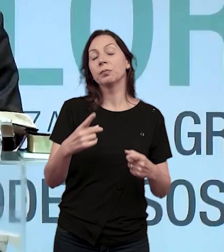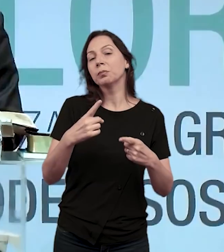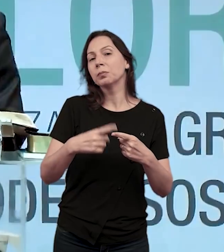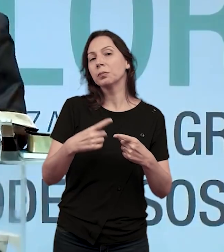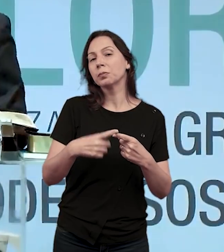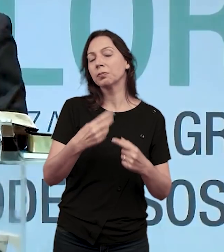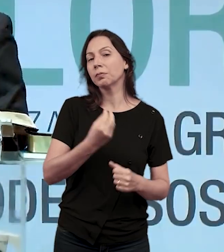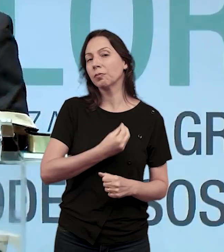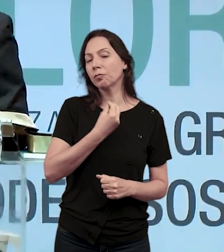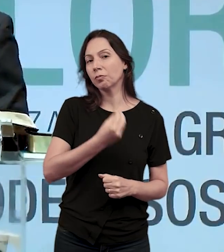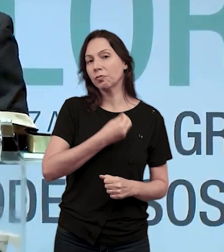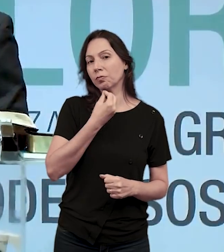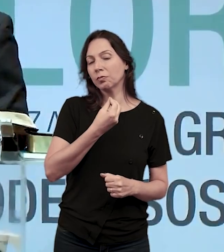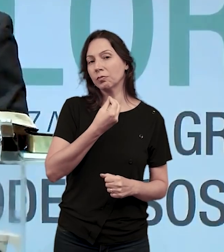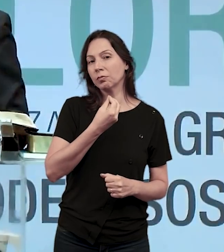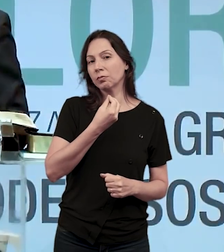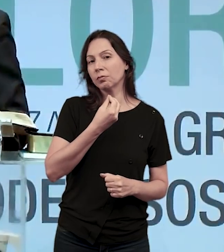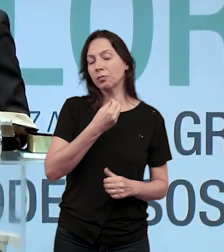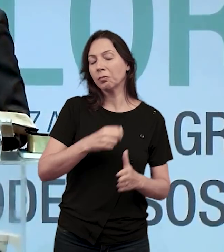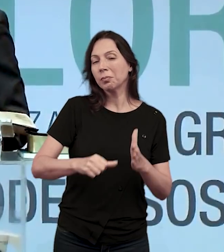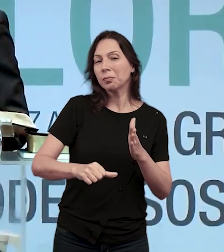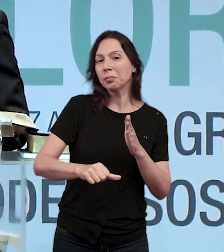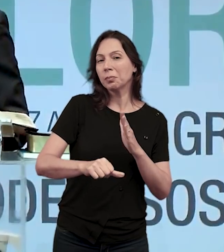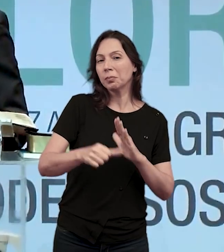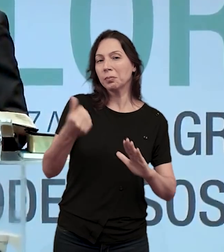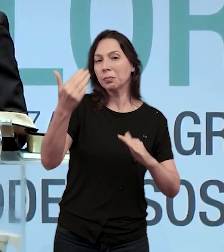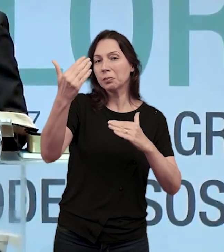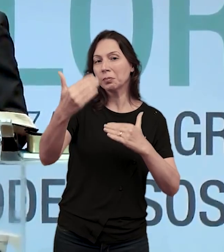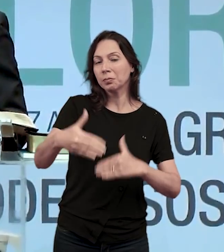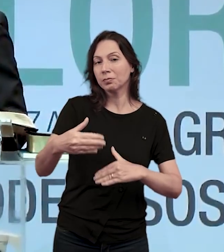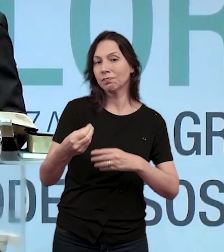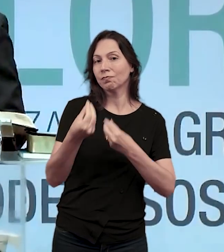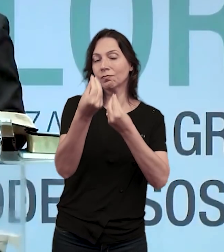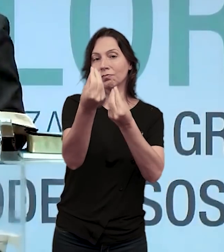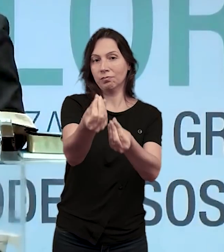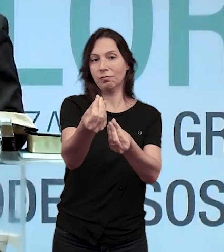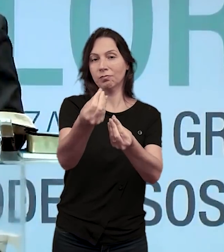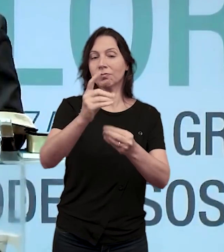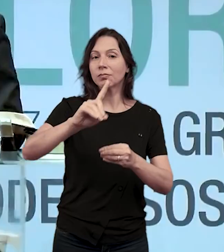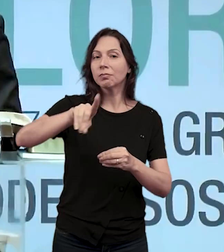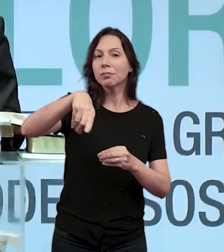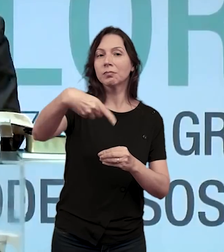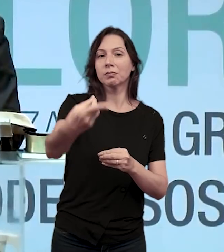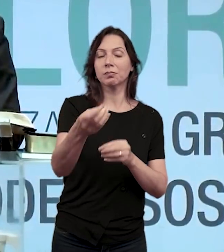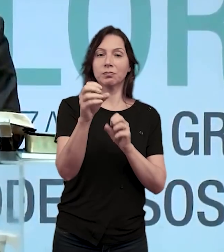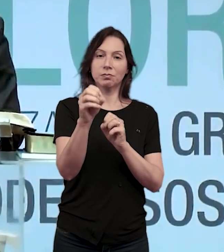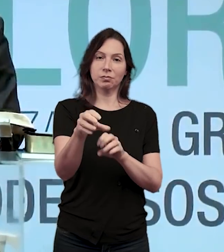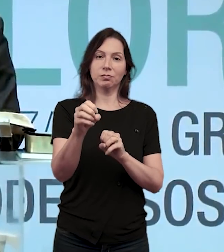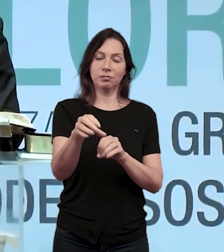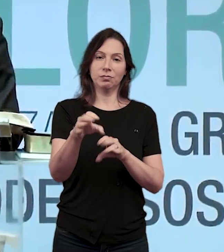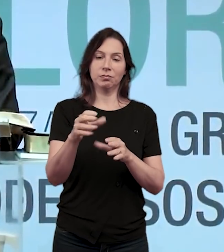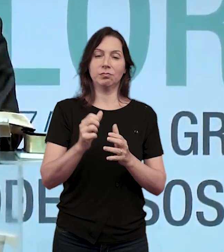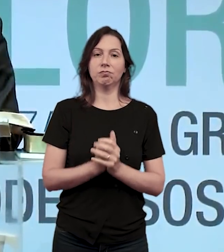porque a vida primeiro dá a prova, depois a lição.